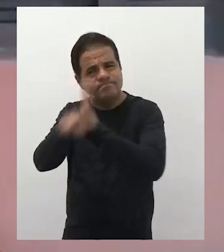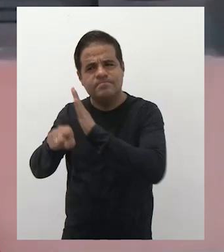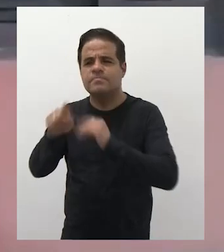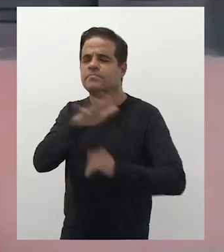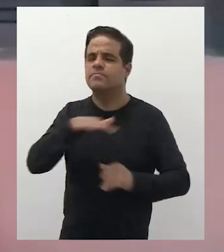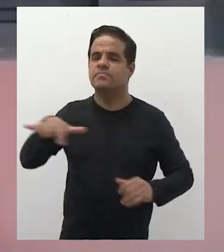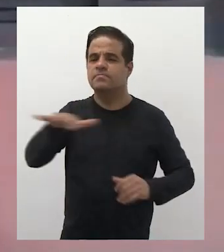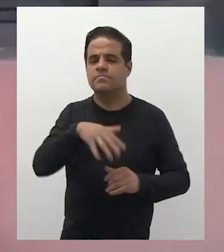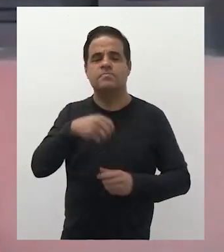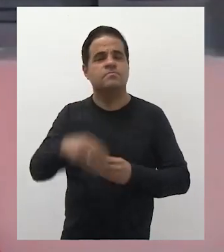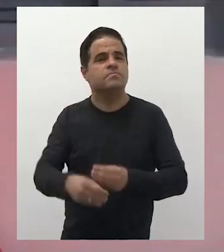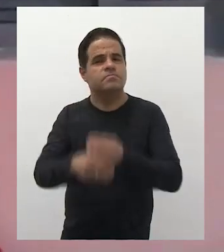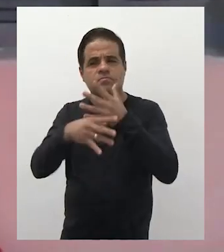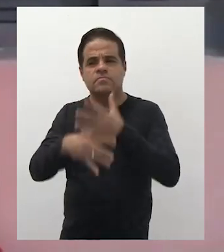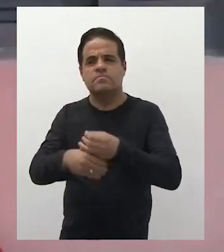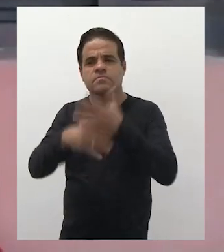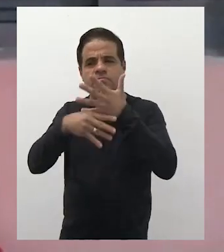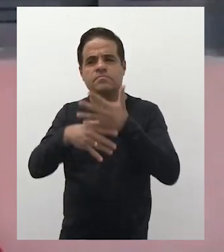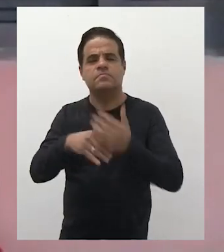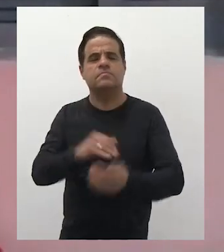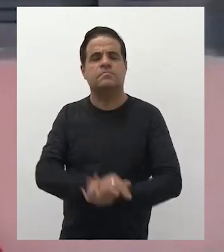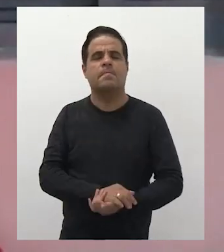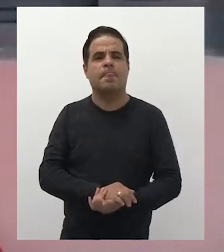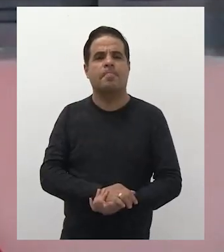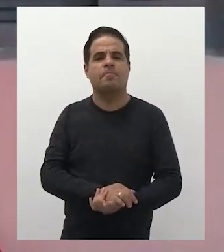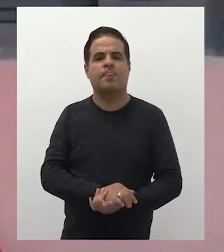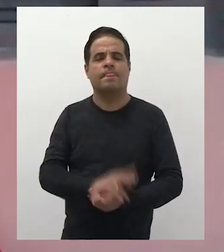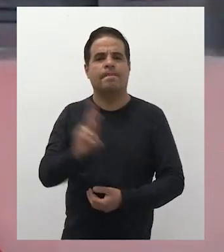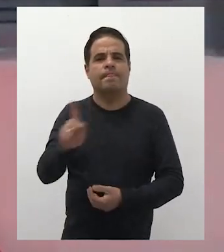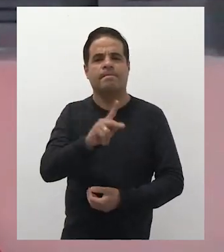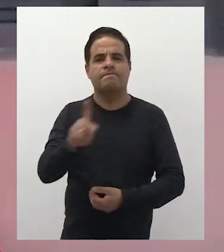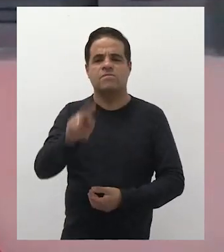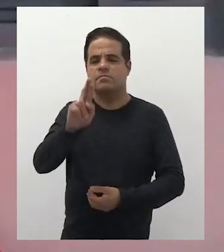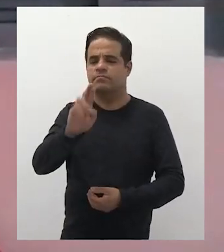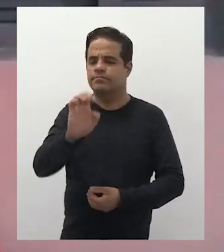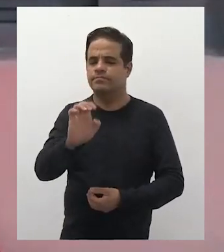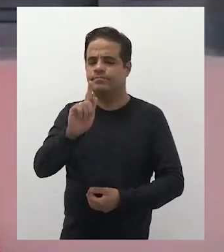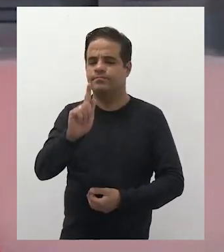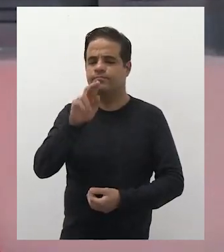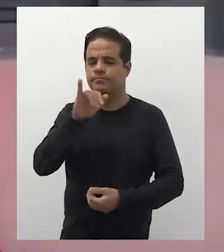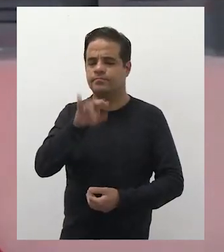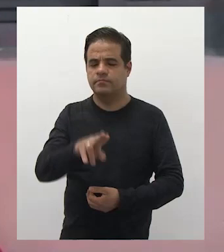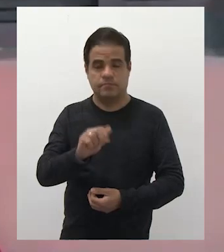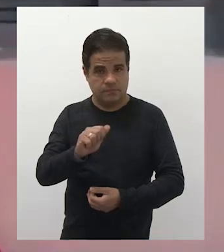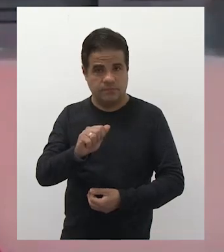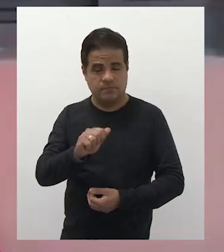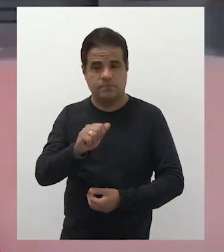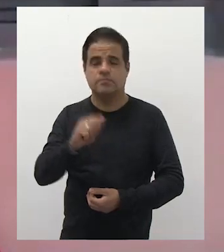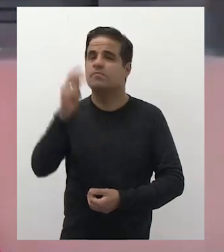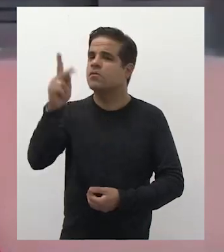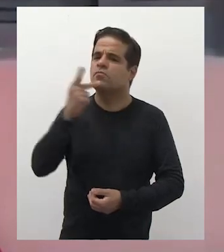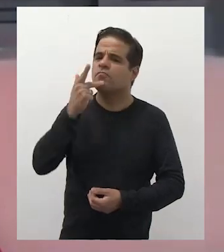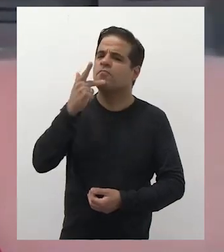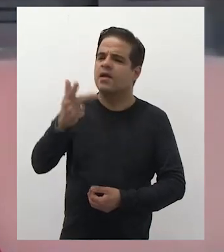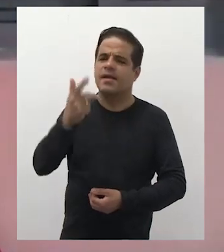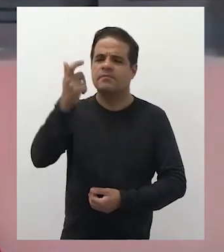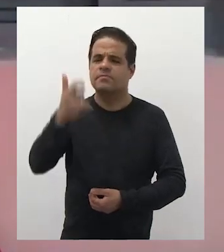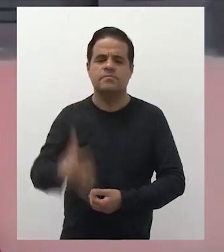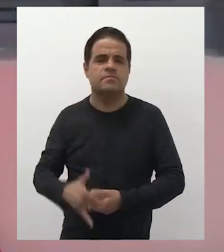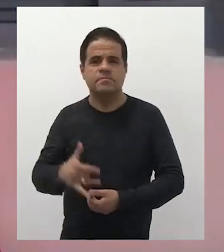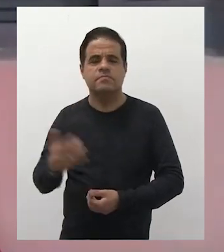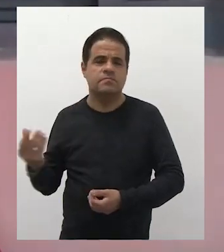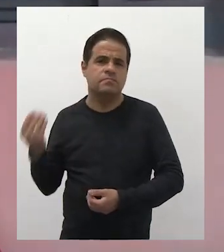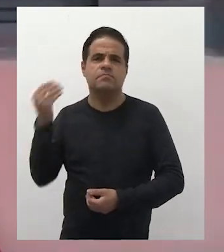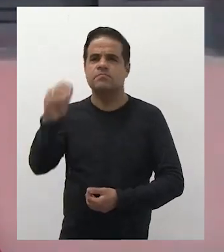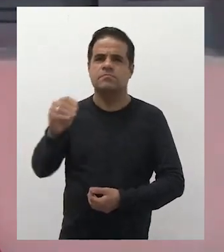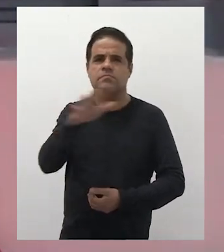do chat. A professora Regina, lá no começo da sua fala, ela